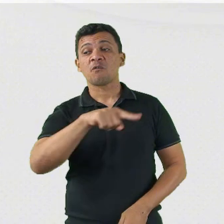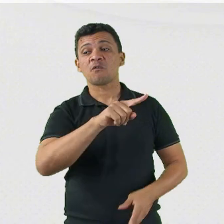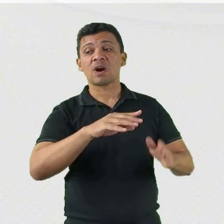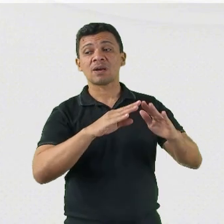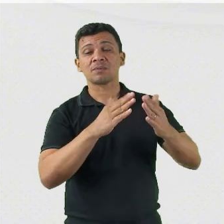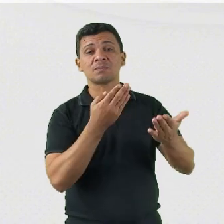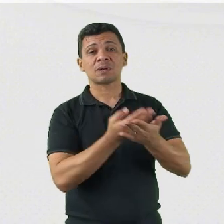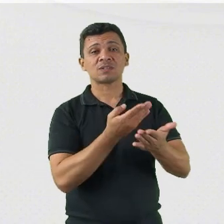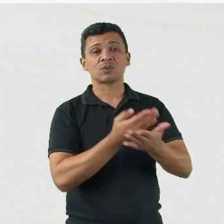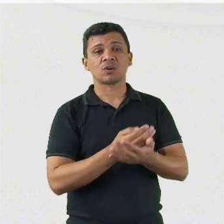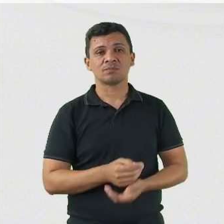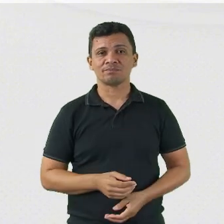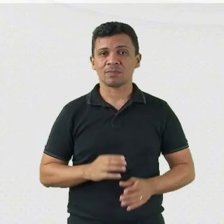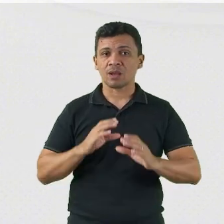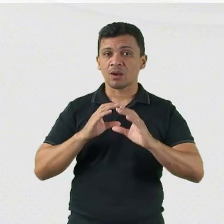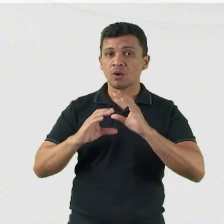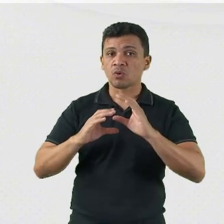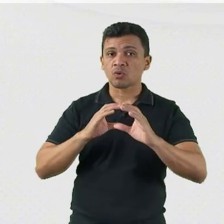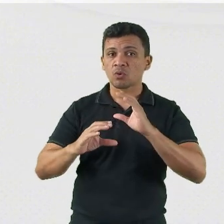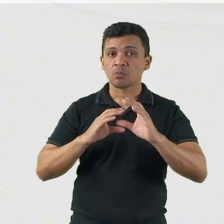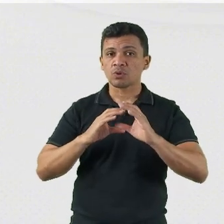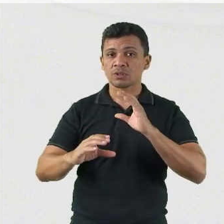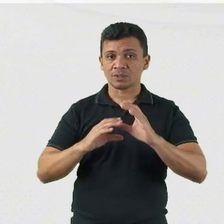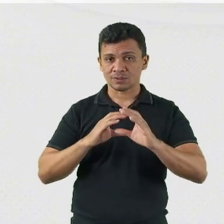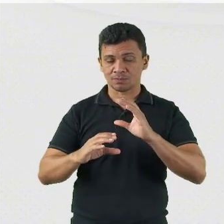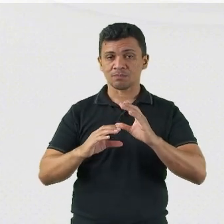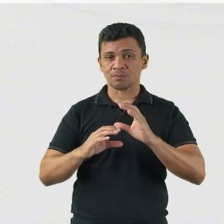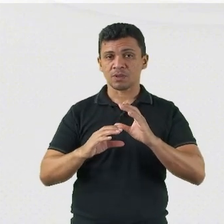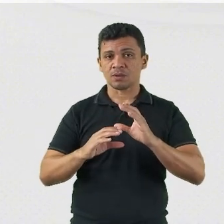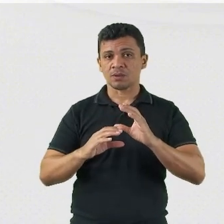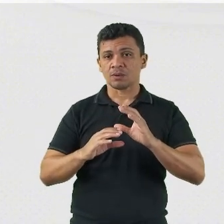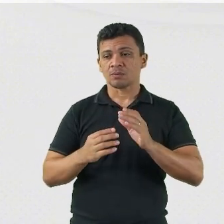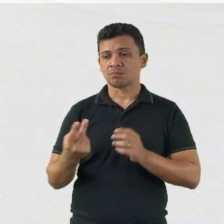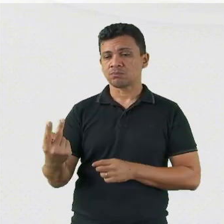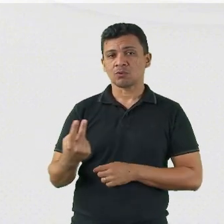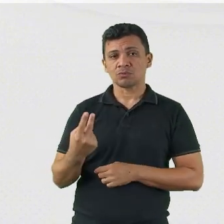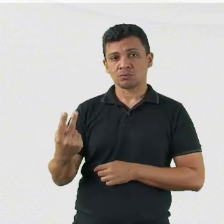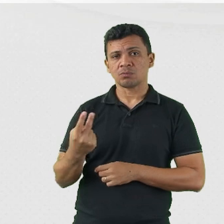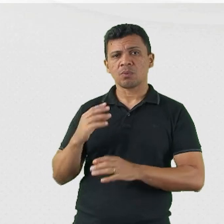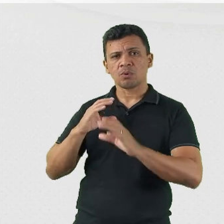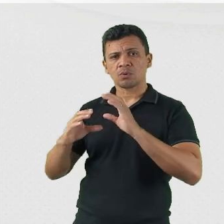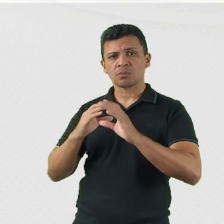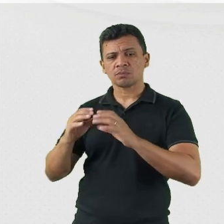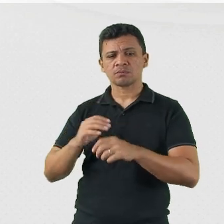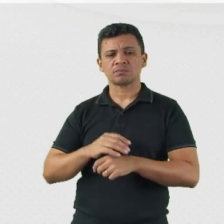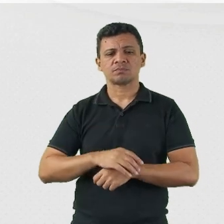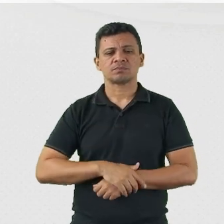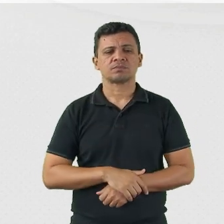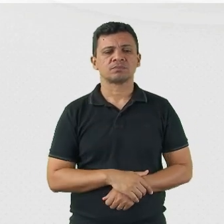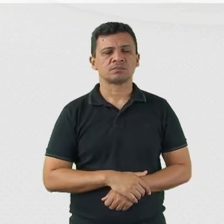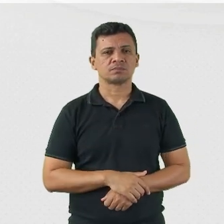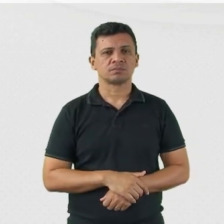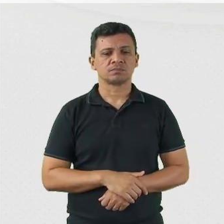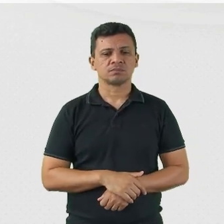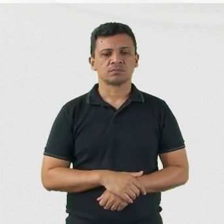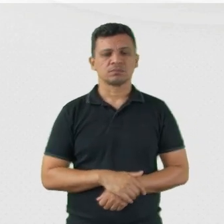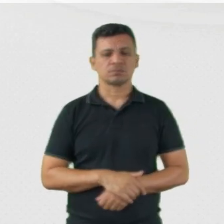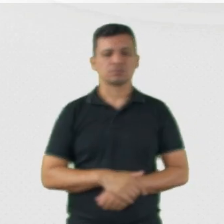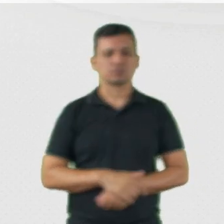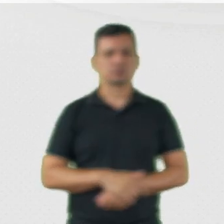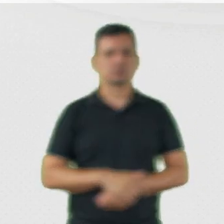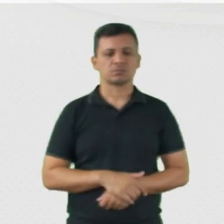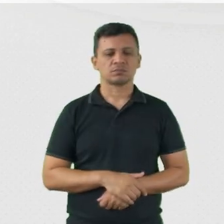nos comunicaríamos, como a gente interagiria um com o outro, né? How does she go